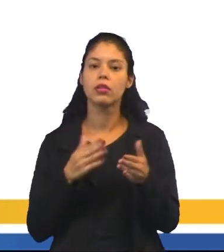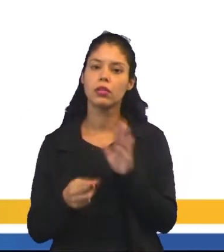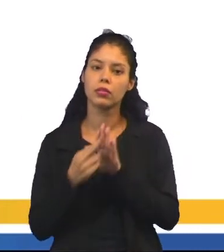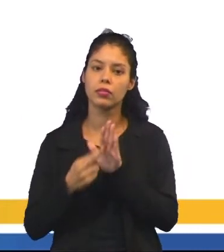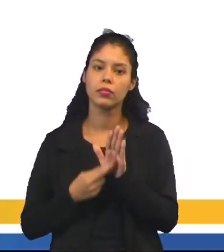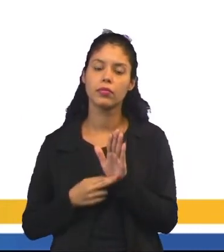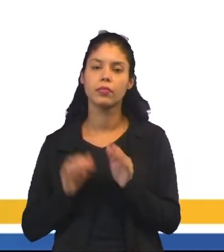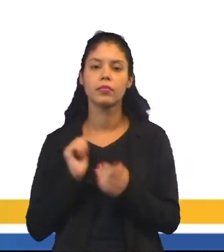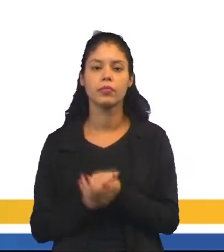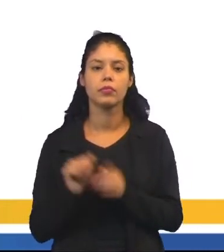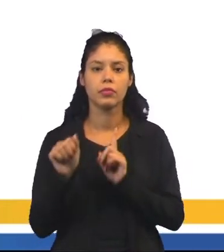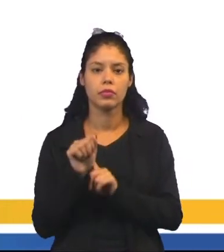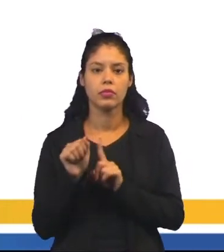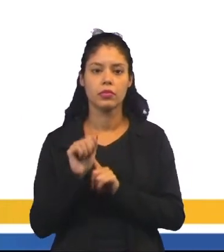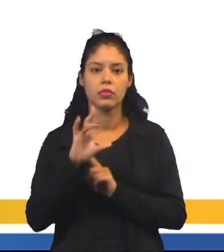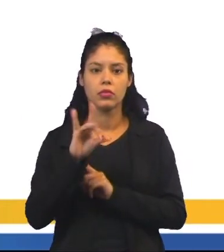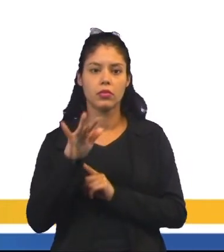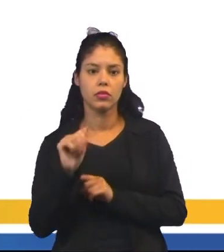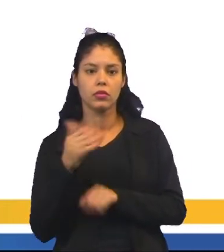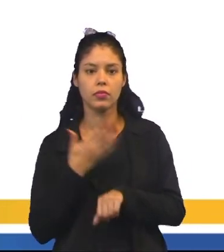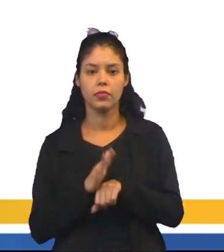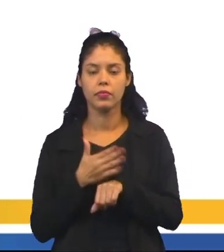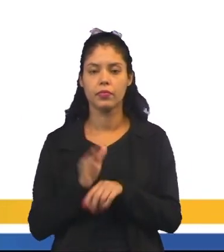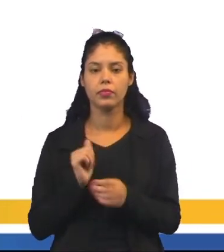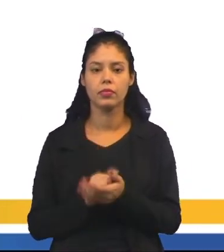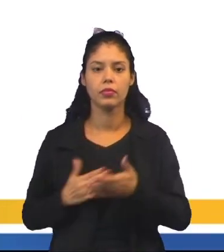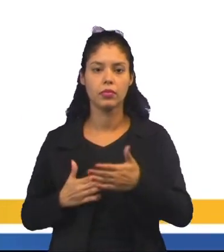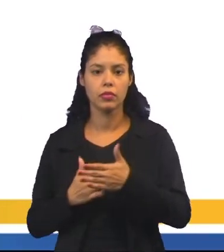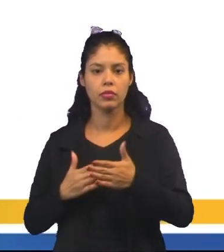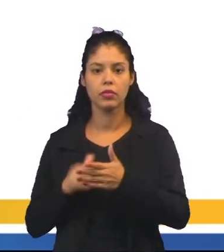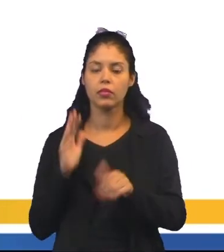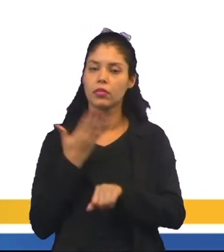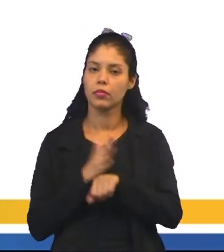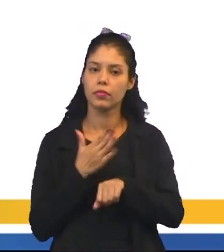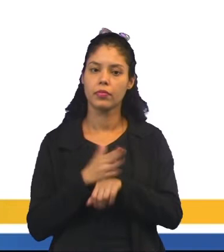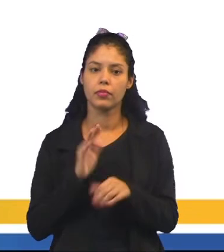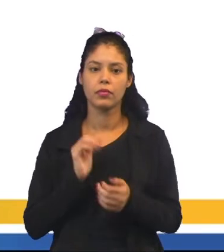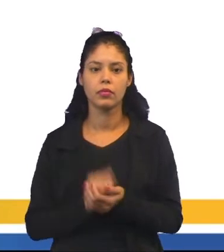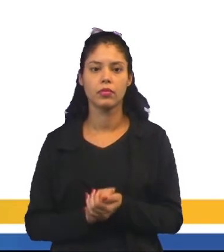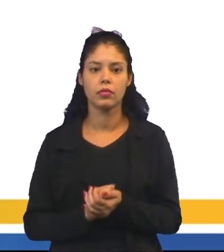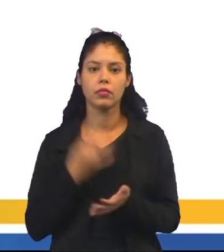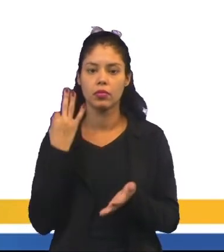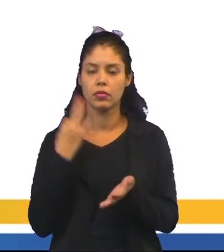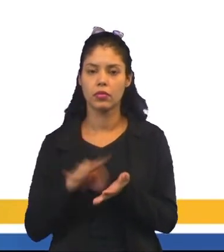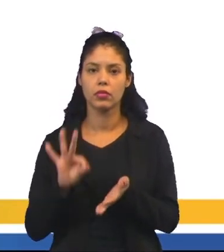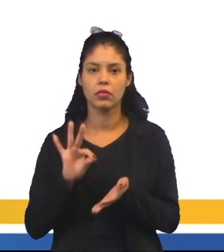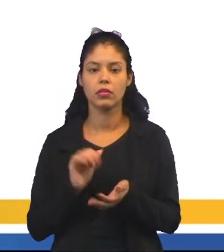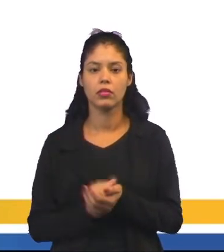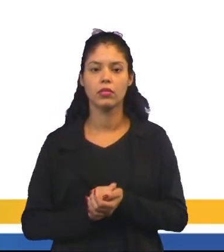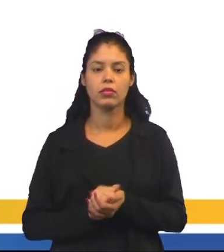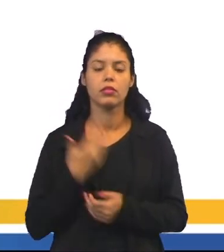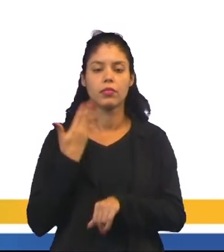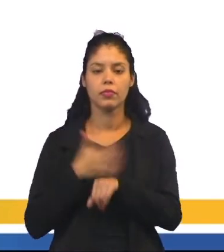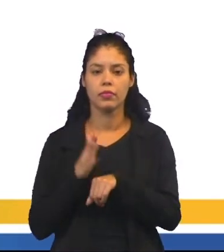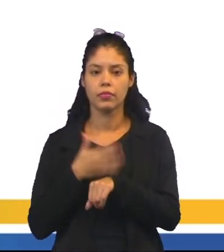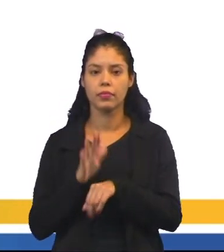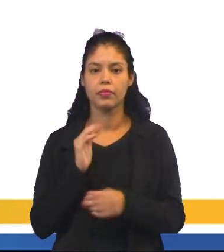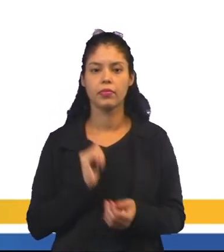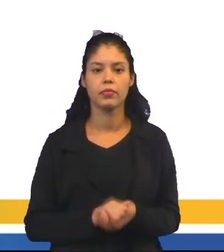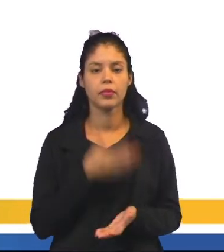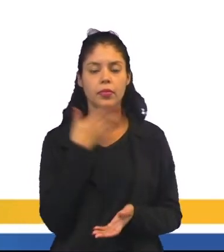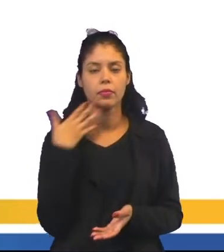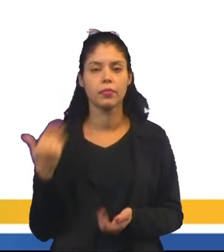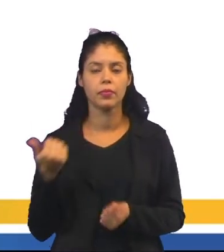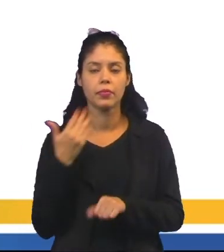regras são: letra A, coibir a prática. Letra B, impedir a prática. Letra C, oficializar